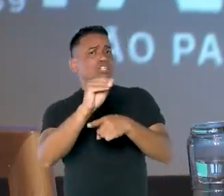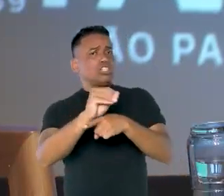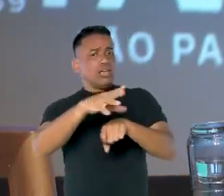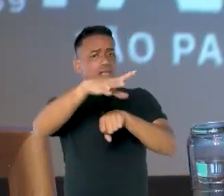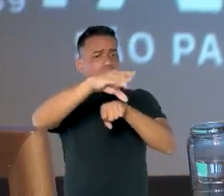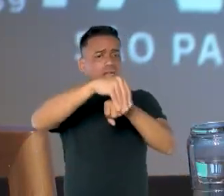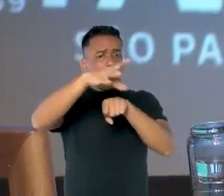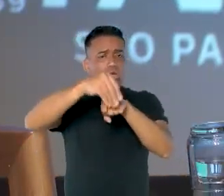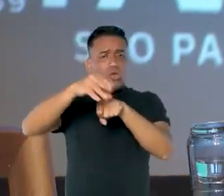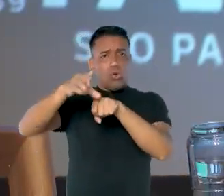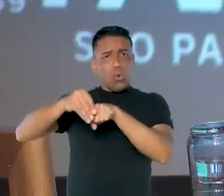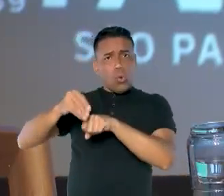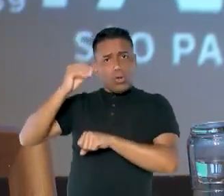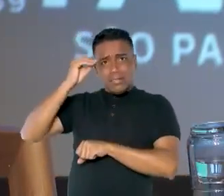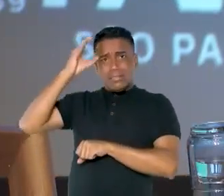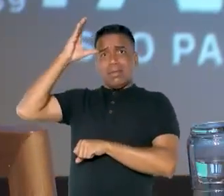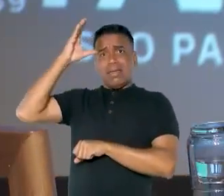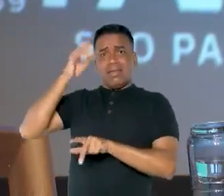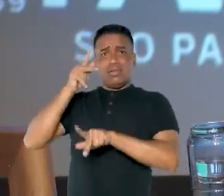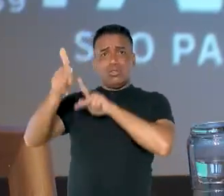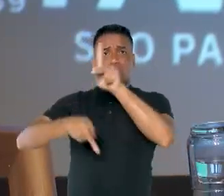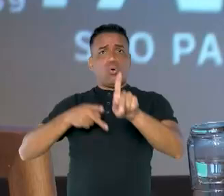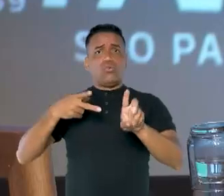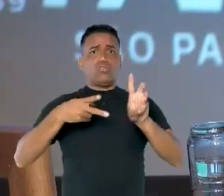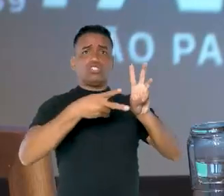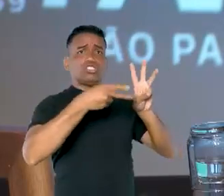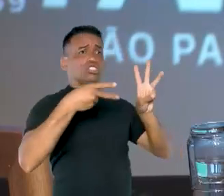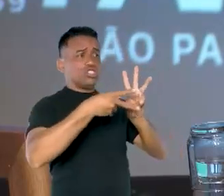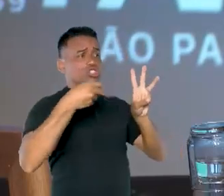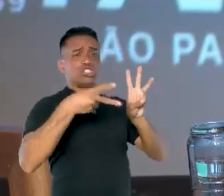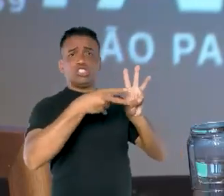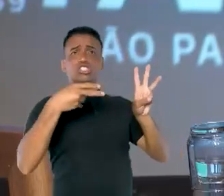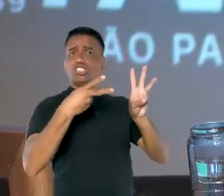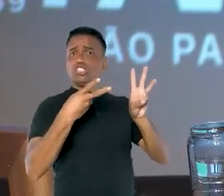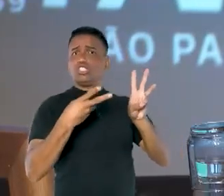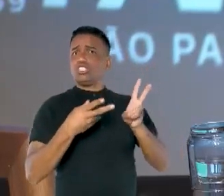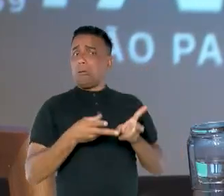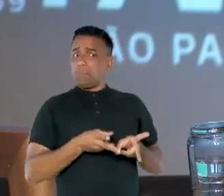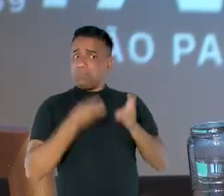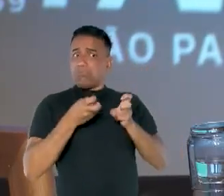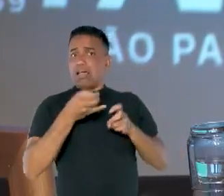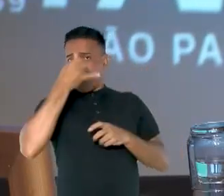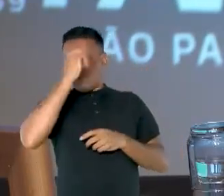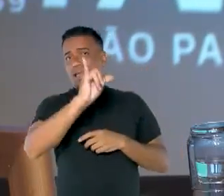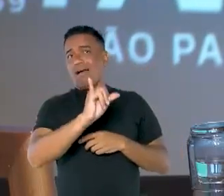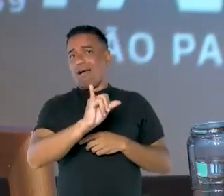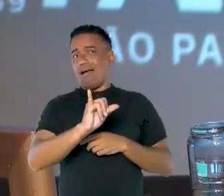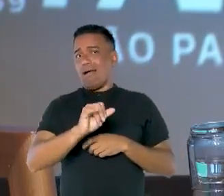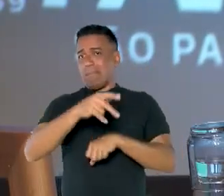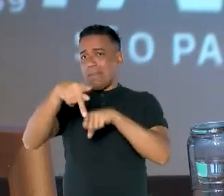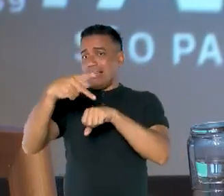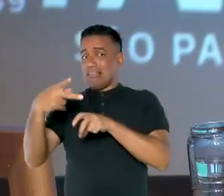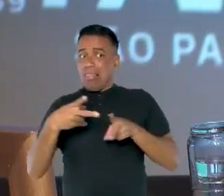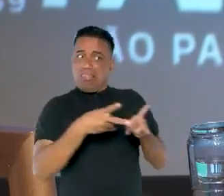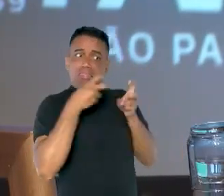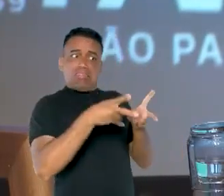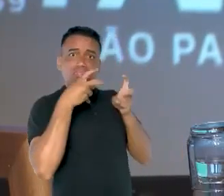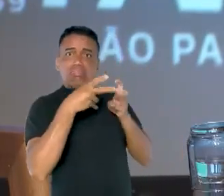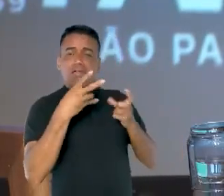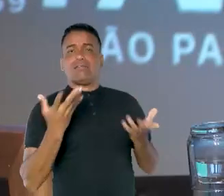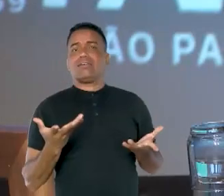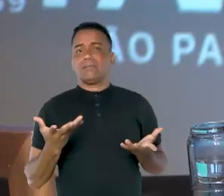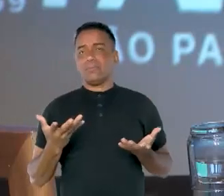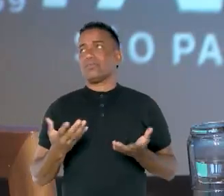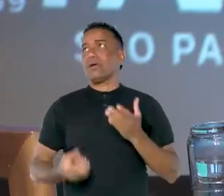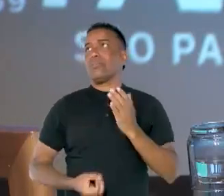o conhecimento das populações indígenas dessa exploração? E isso apareceu já